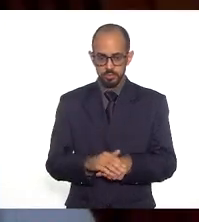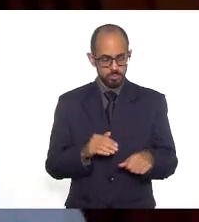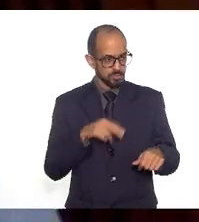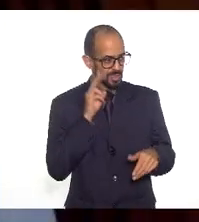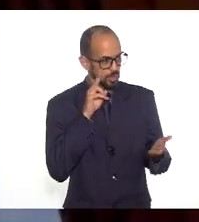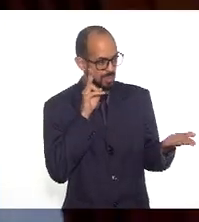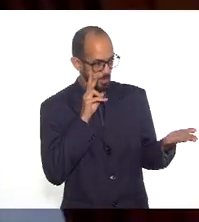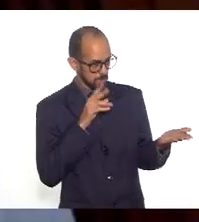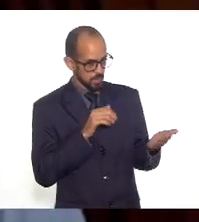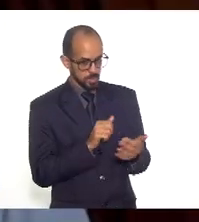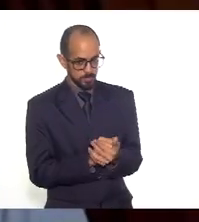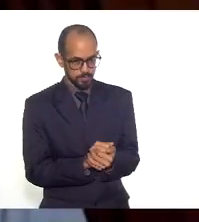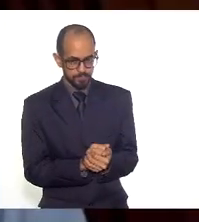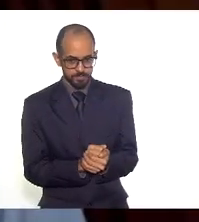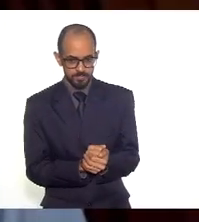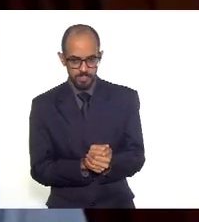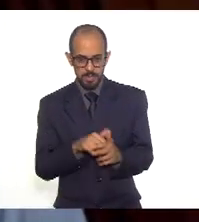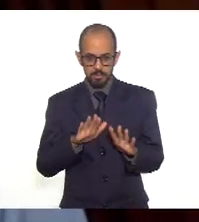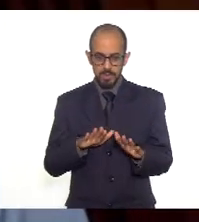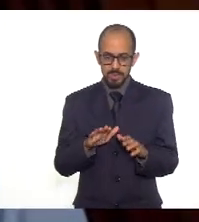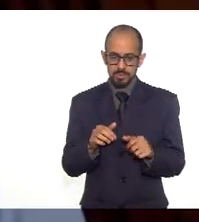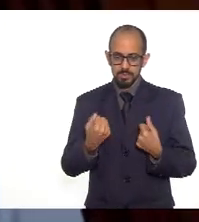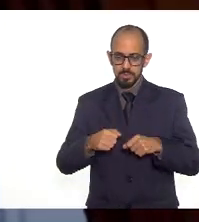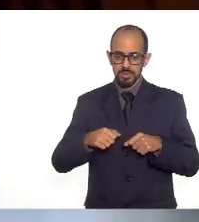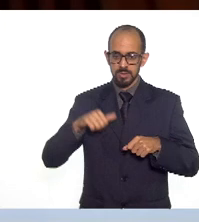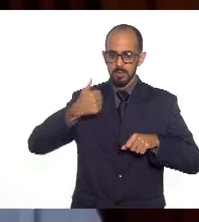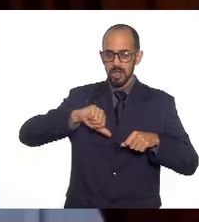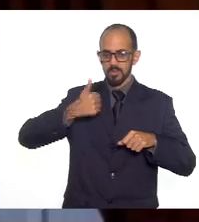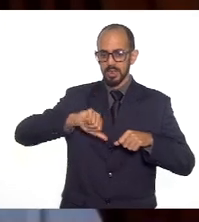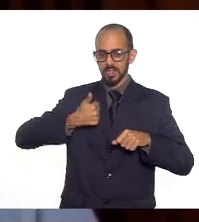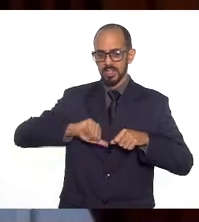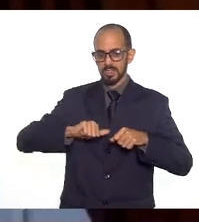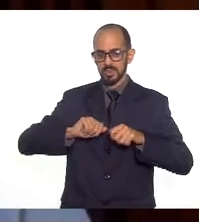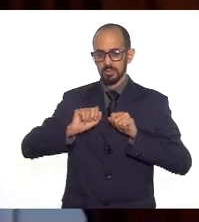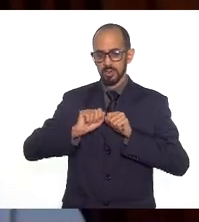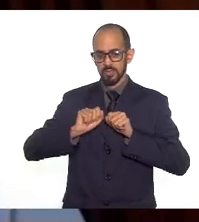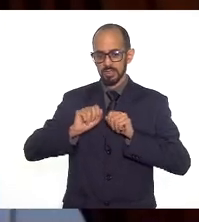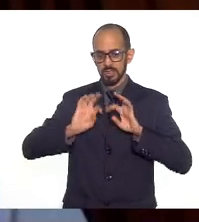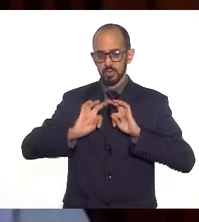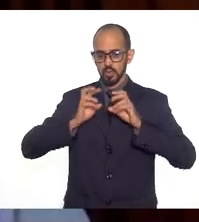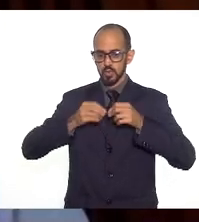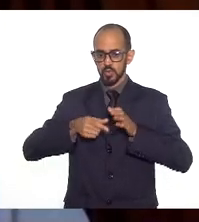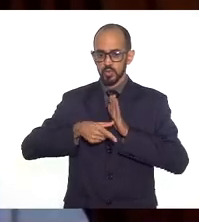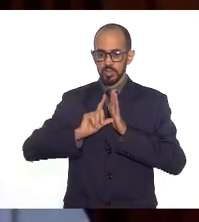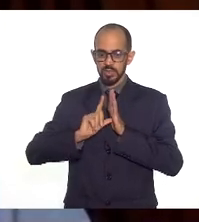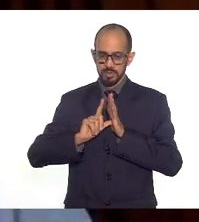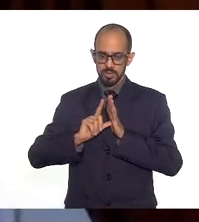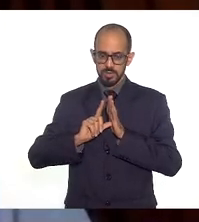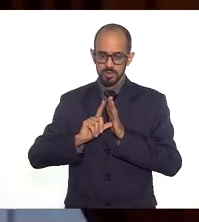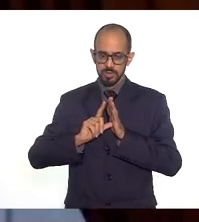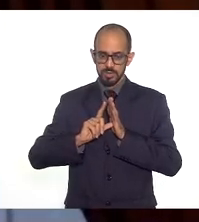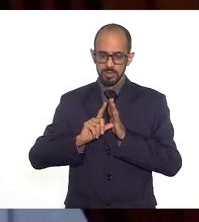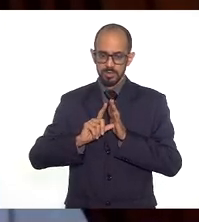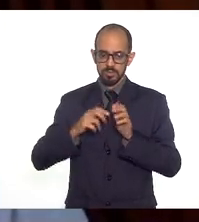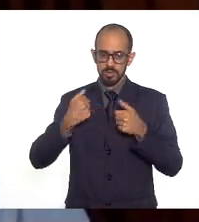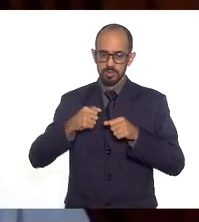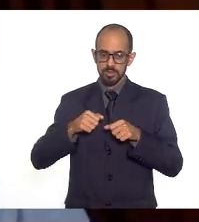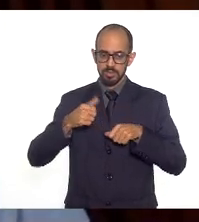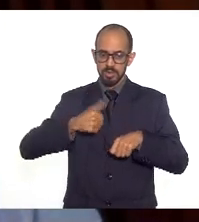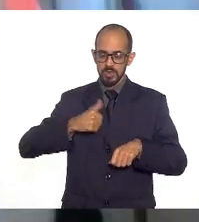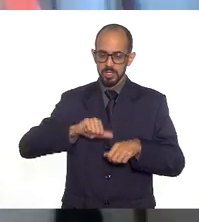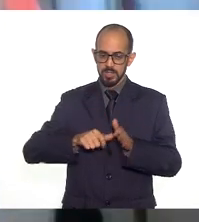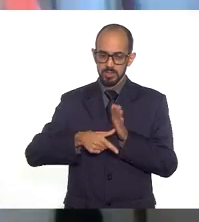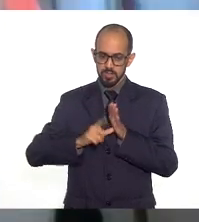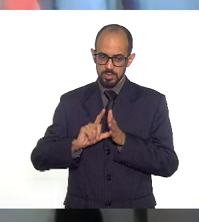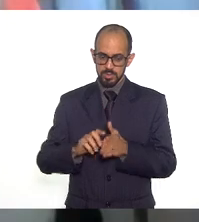É porque tem que ter uma avaliação prévia para votar tudo em bloco, uma avaliação antecipada, né? Tá